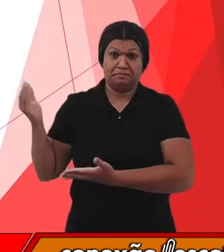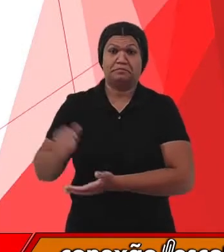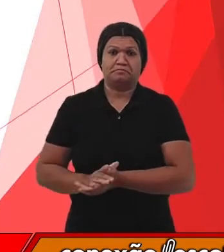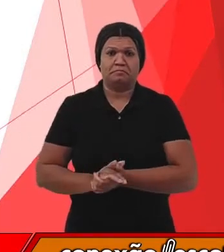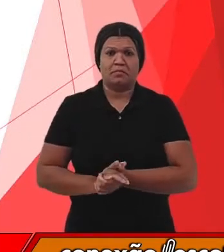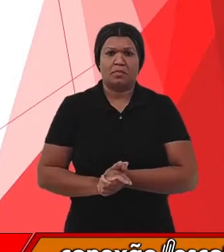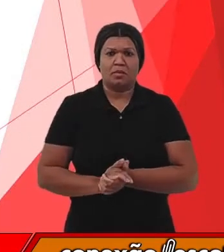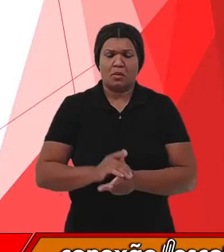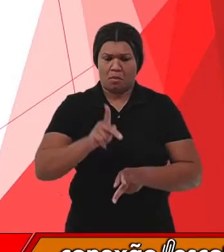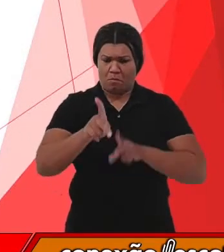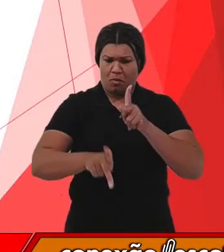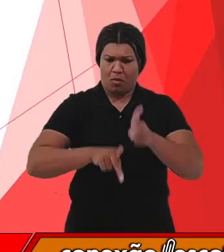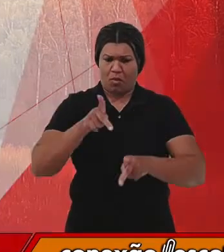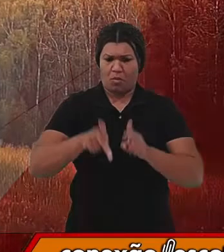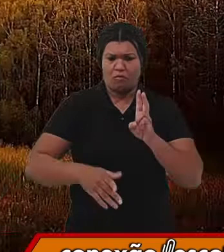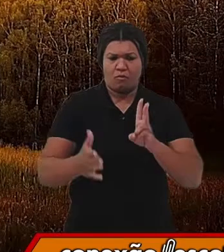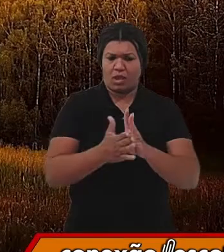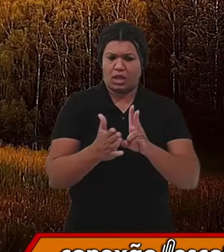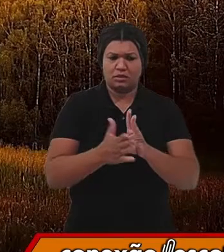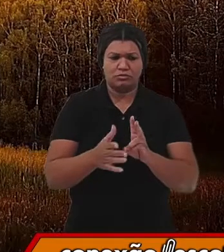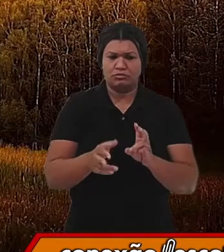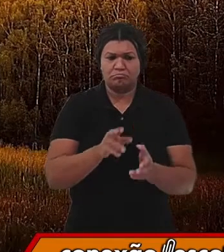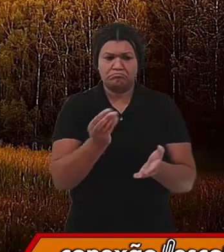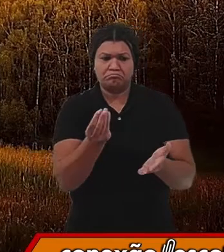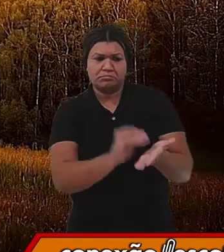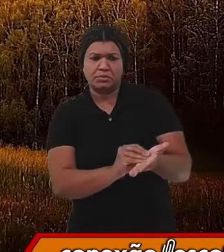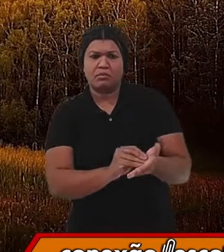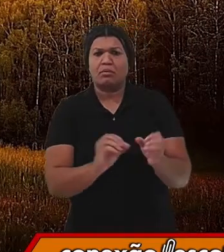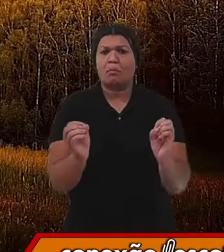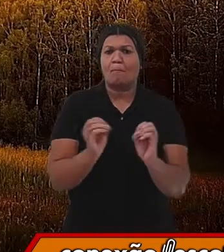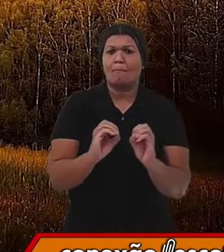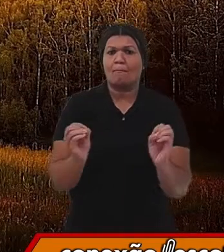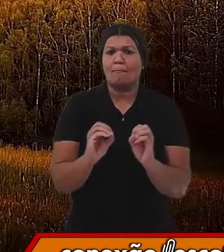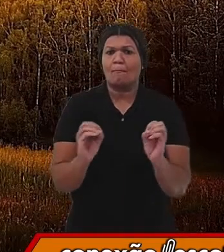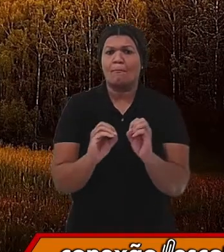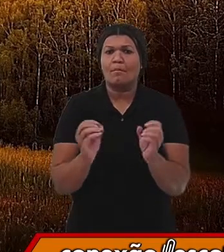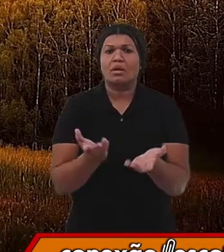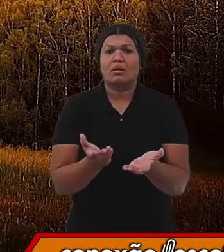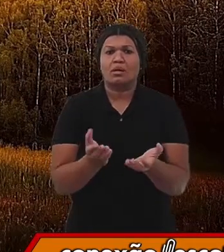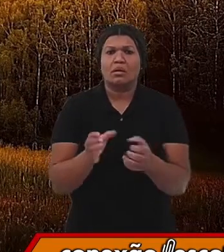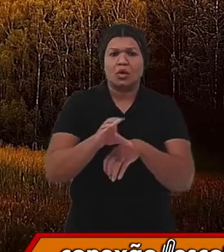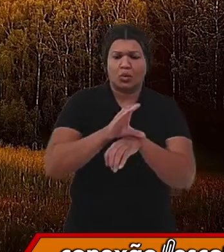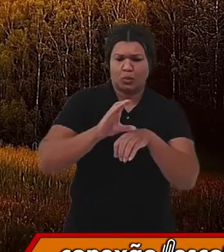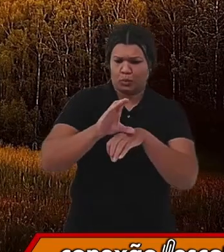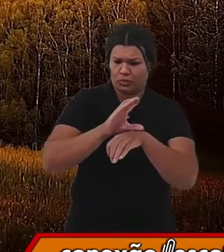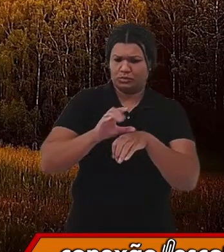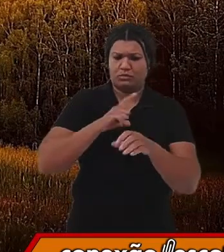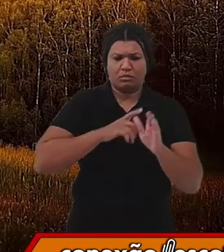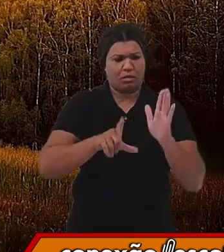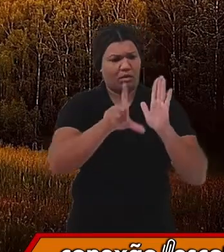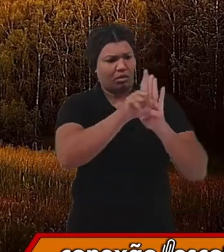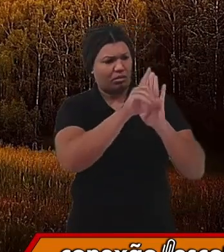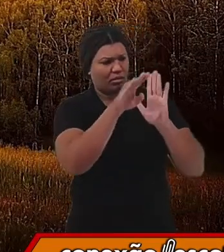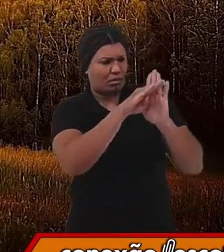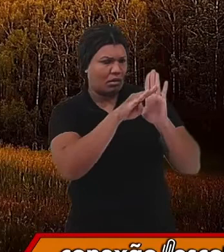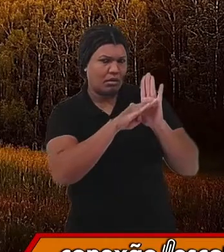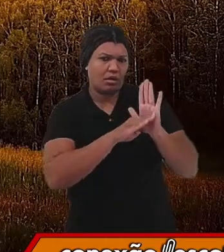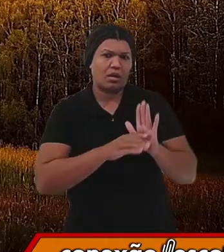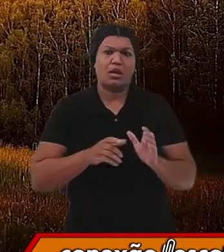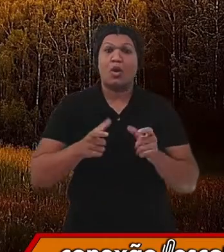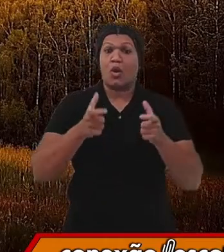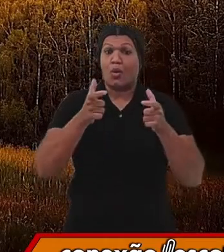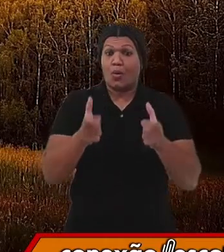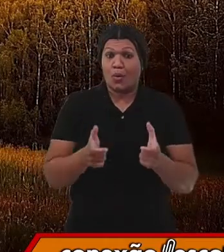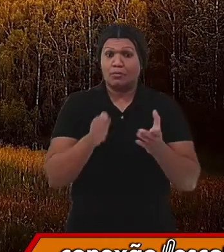não são citados no documento da Constituição, que é onde se reúnem as nossas leis, onde